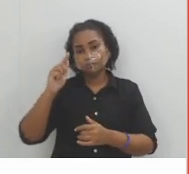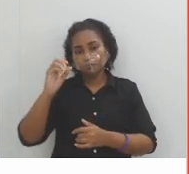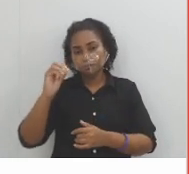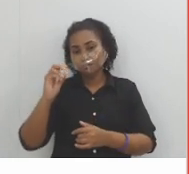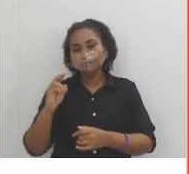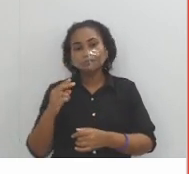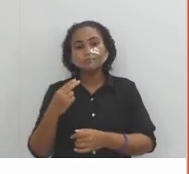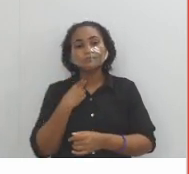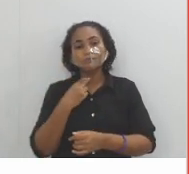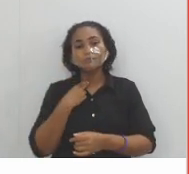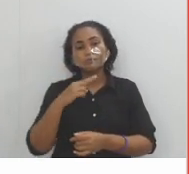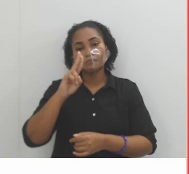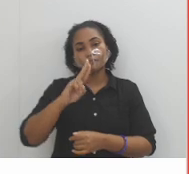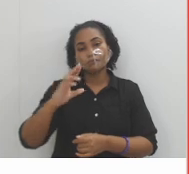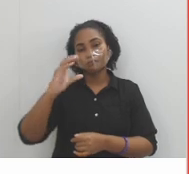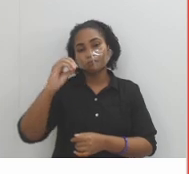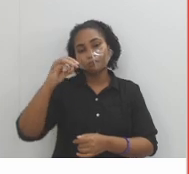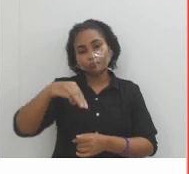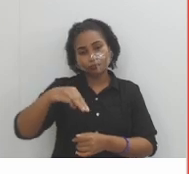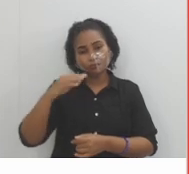com João, tá?